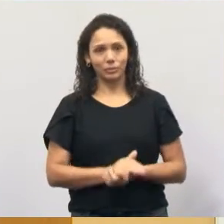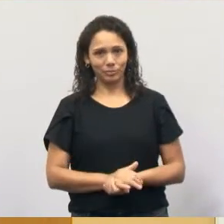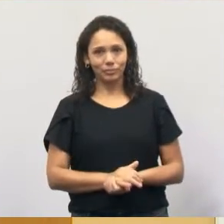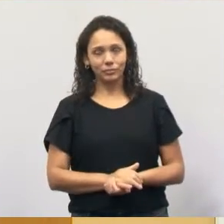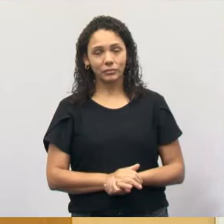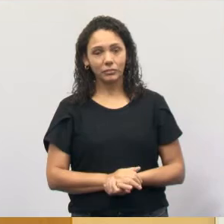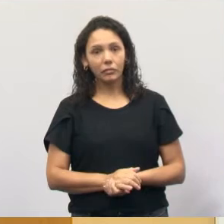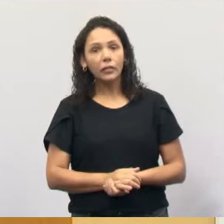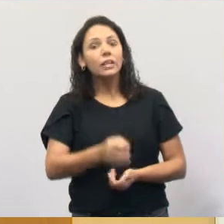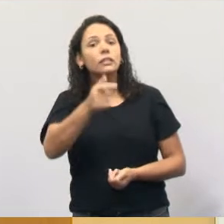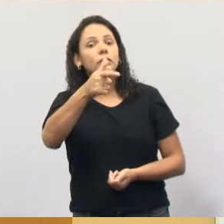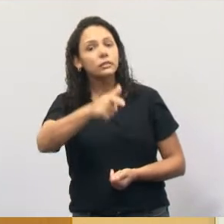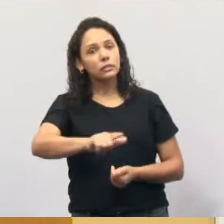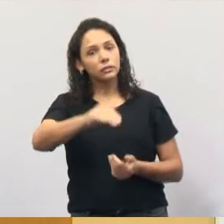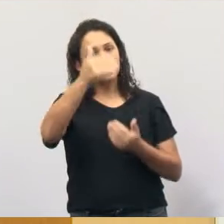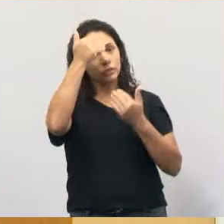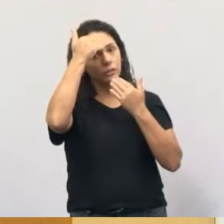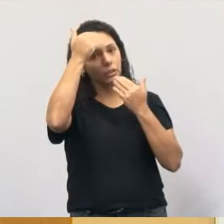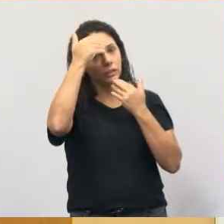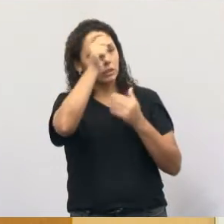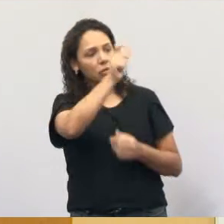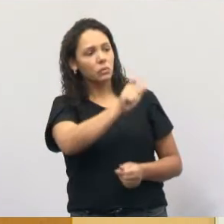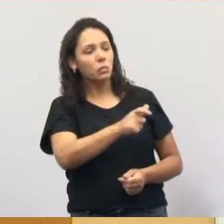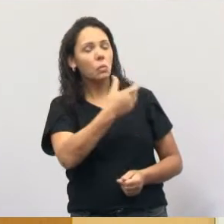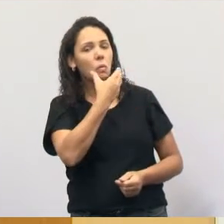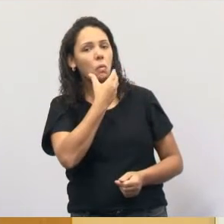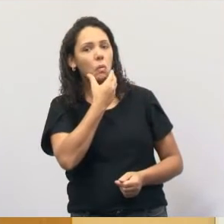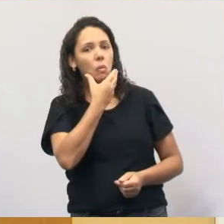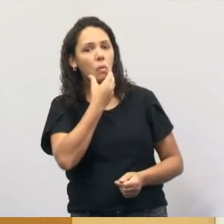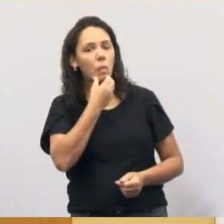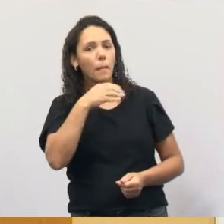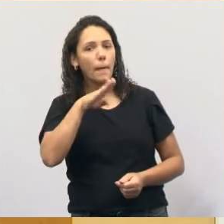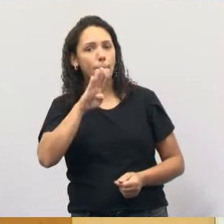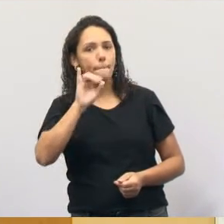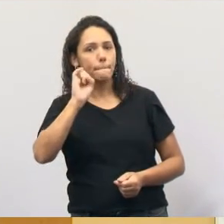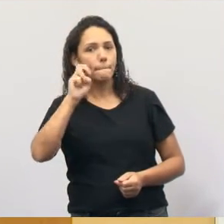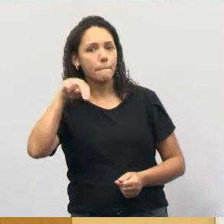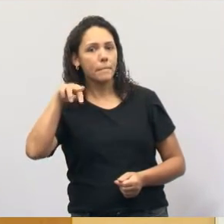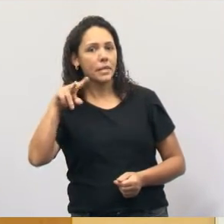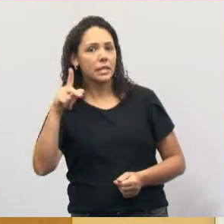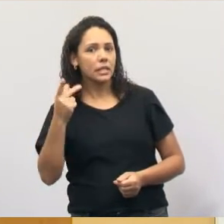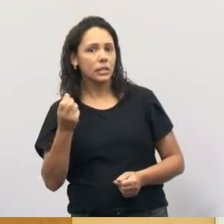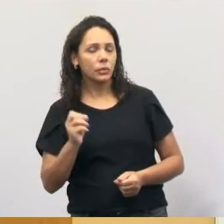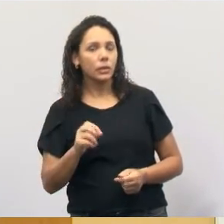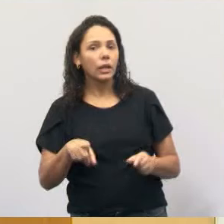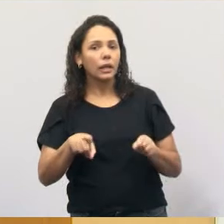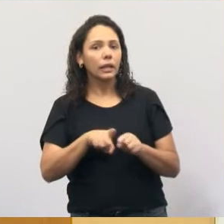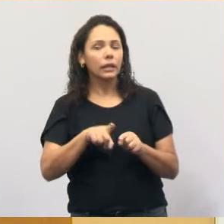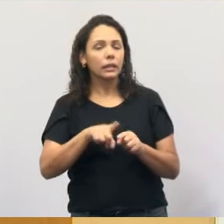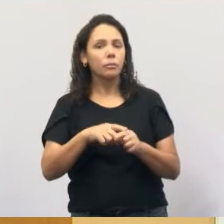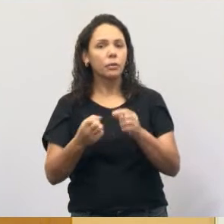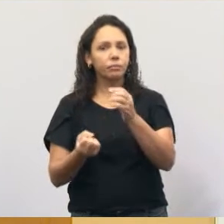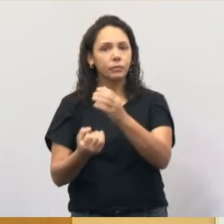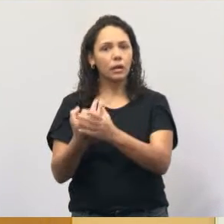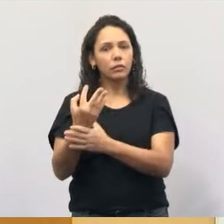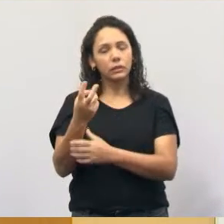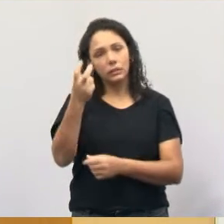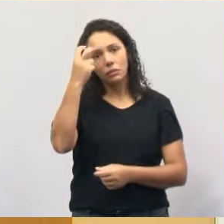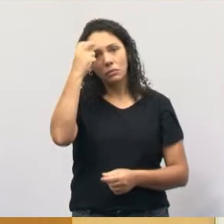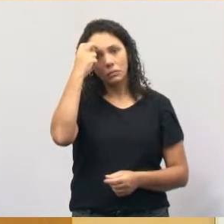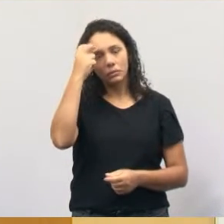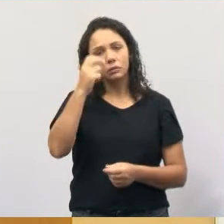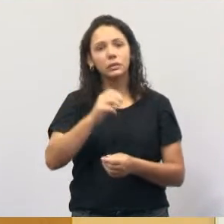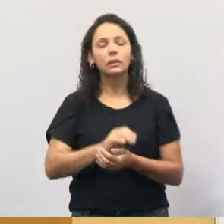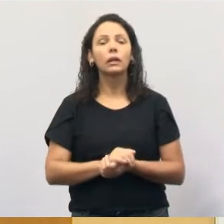aqui, a Fundação Cultural também, na pessoa do Bruno, mas hoje também na pessoa do